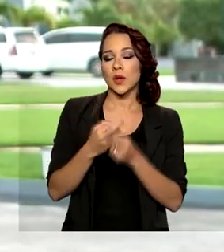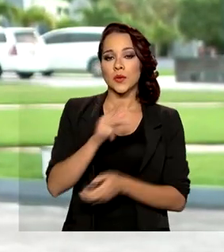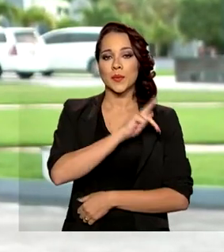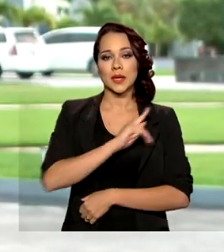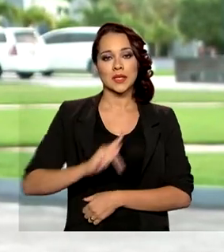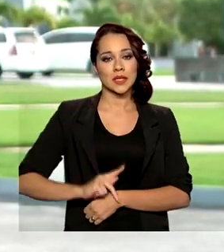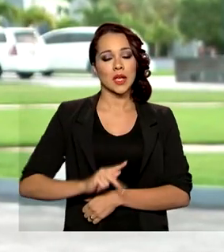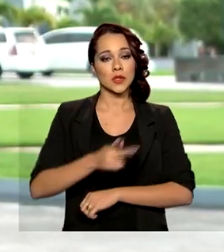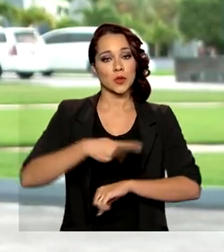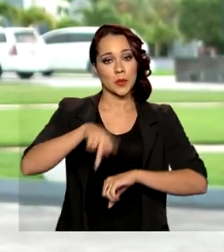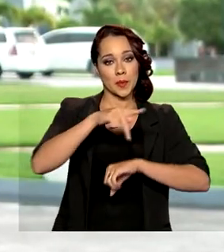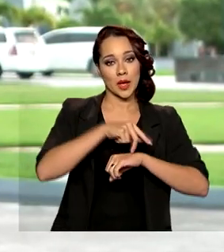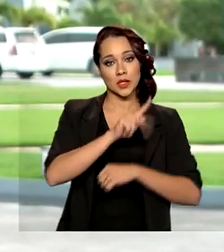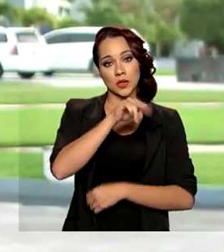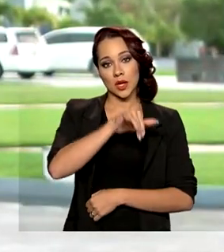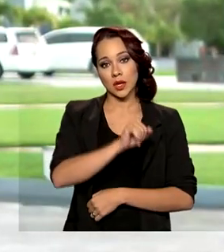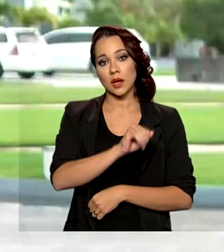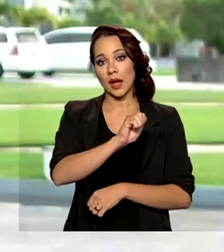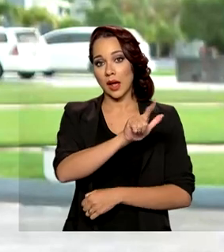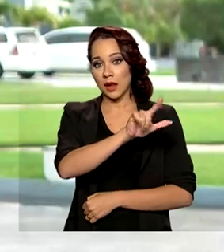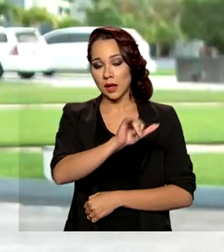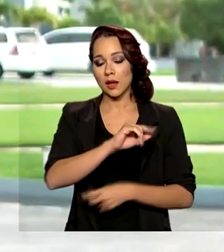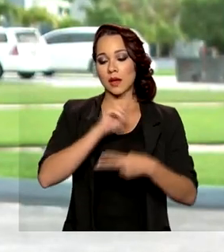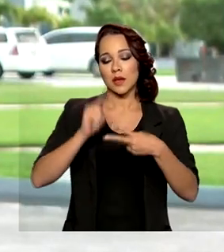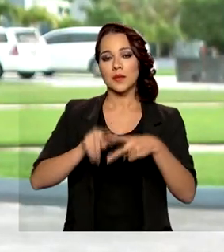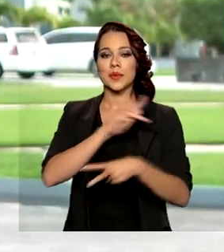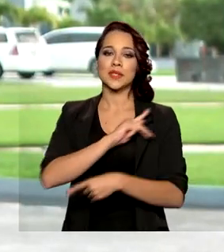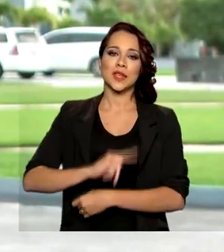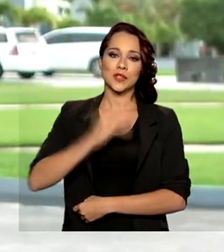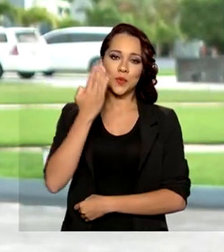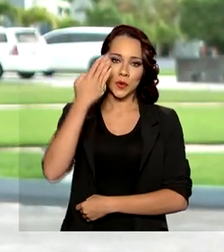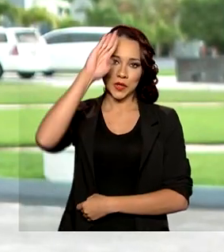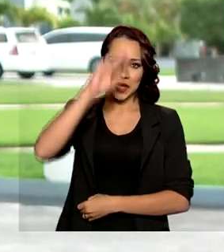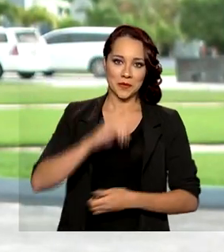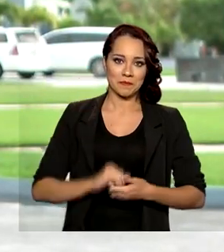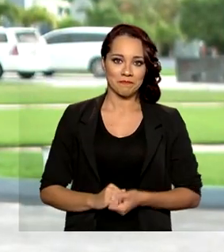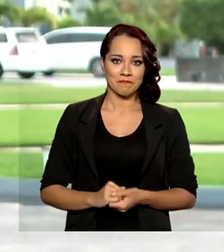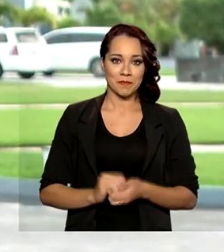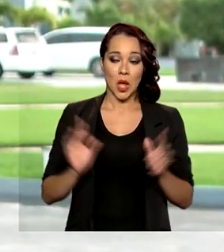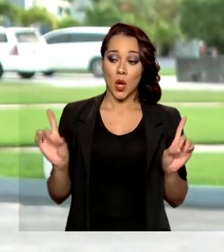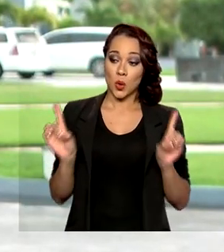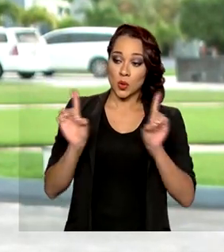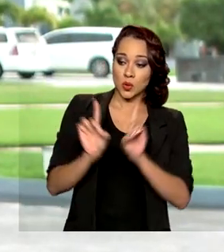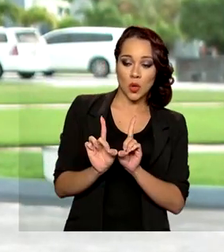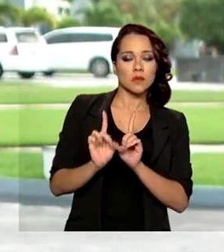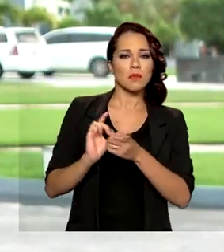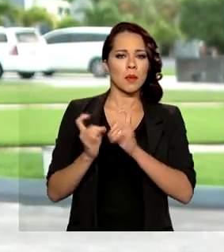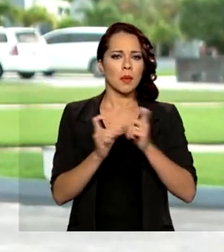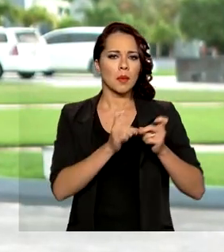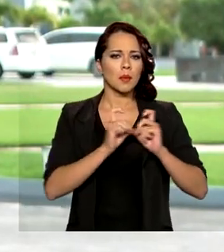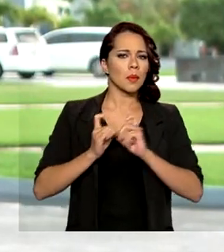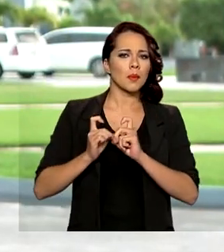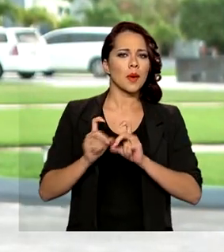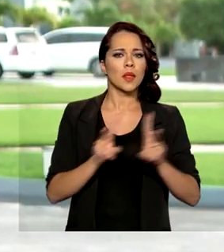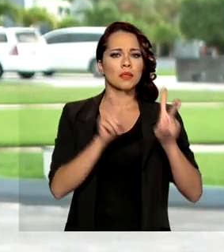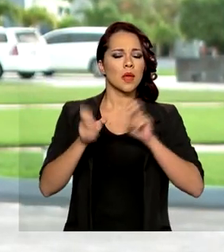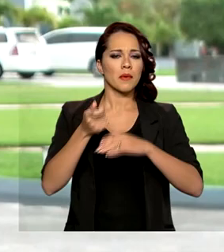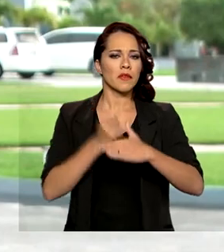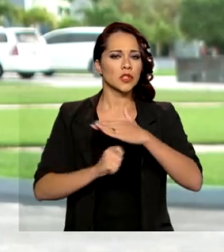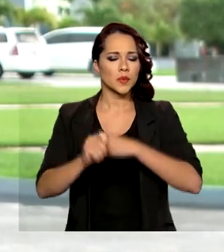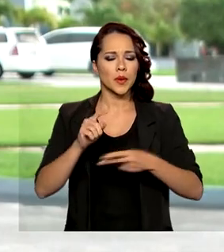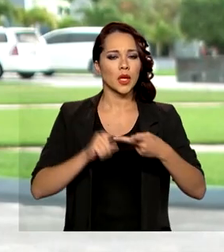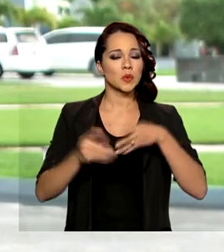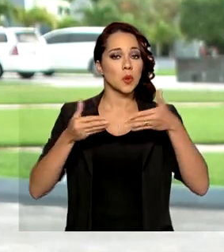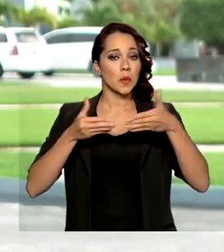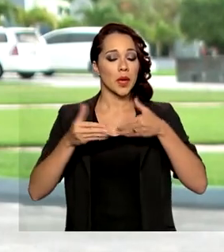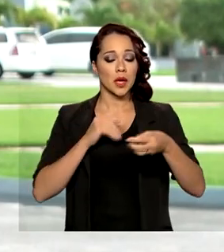presidente guianense Irfan Ali e o presidente Jair Bolsonaro. Os dois líderes vão tratar também sobre investimentos,